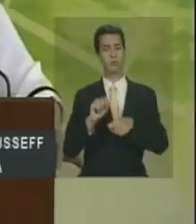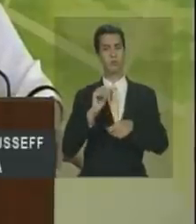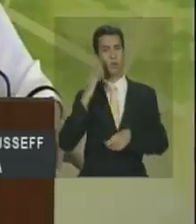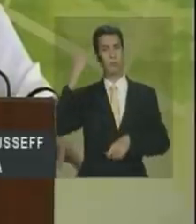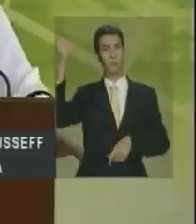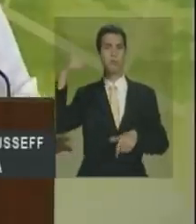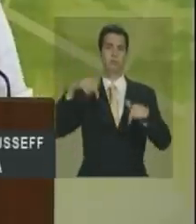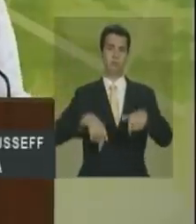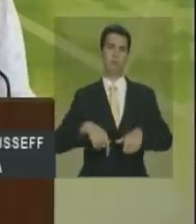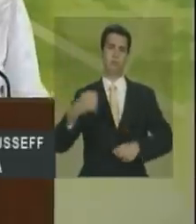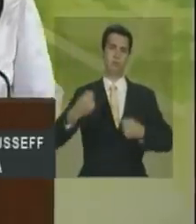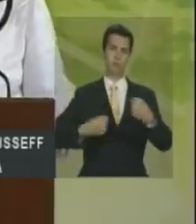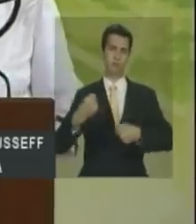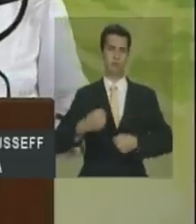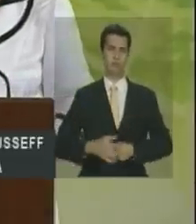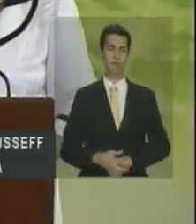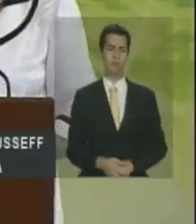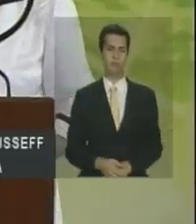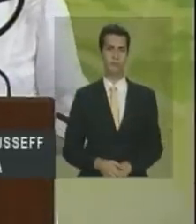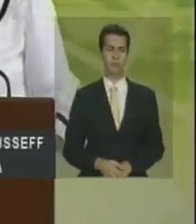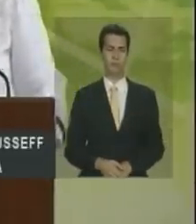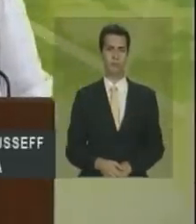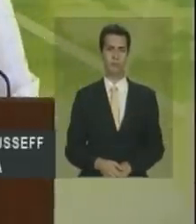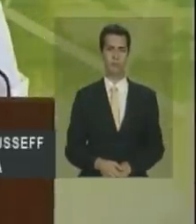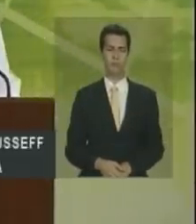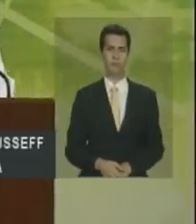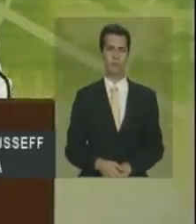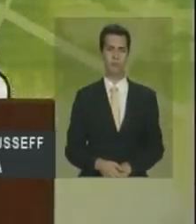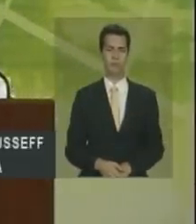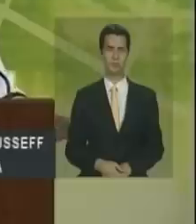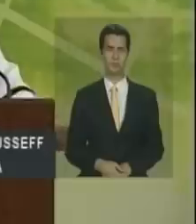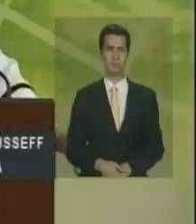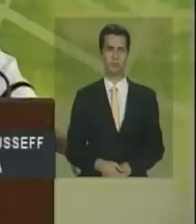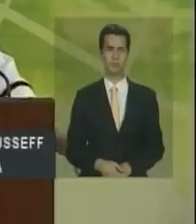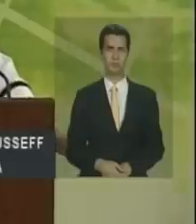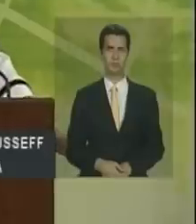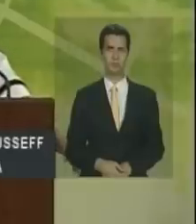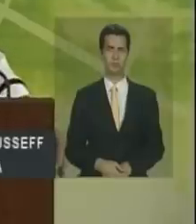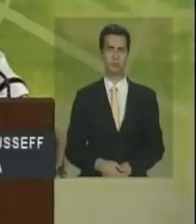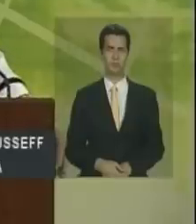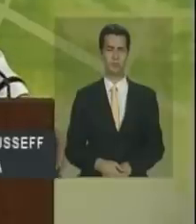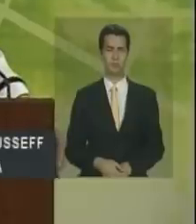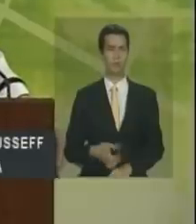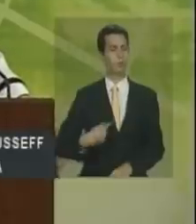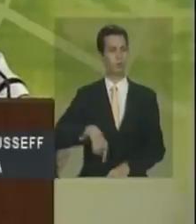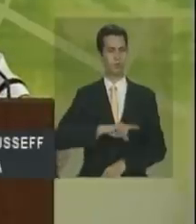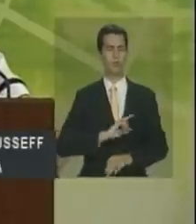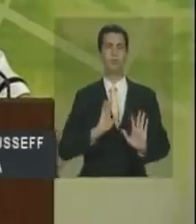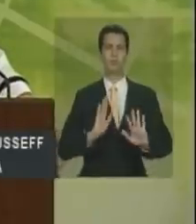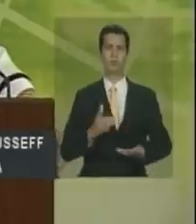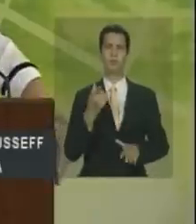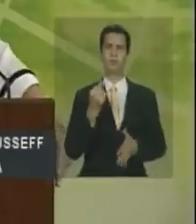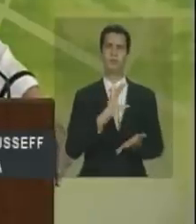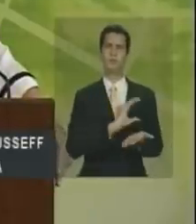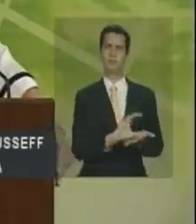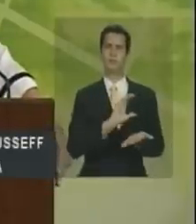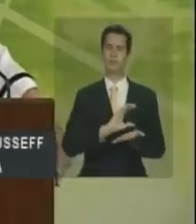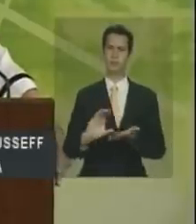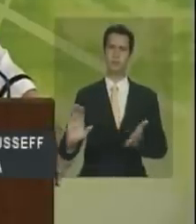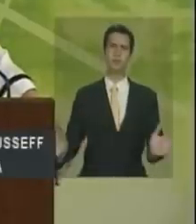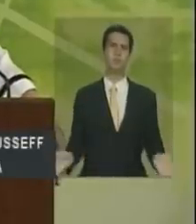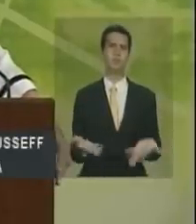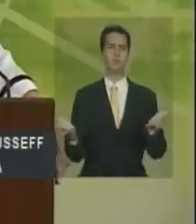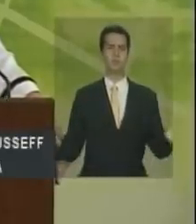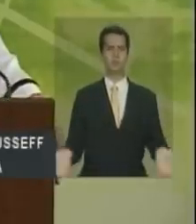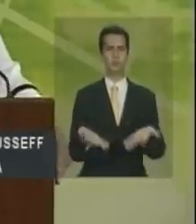setor automobilístico. Nós aperfeiçoamos, como vocês viram, vários incentivos à